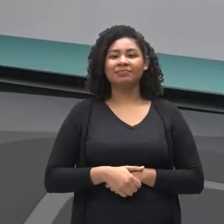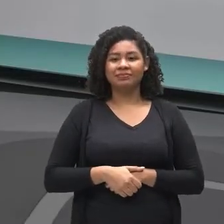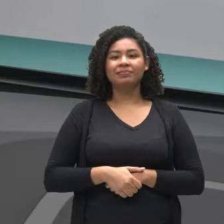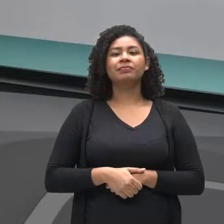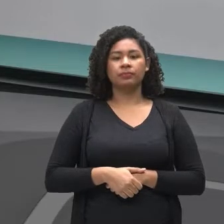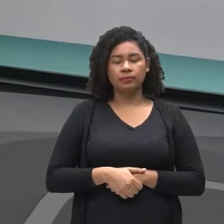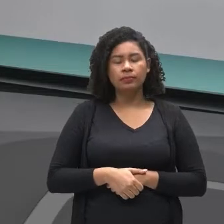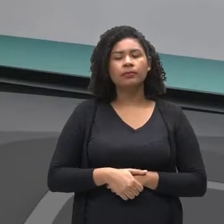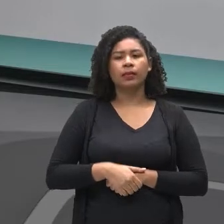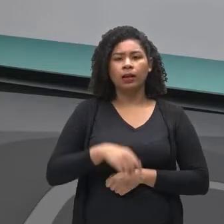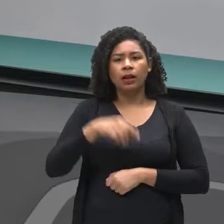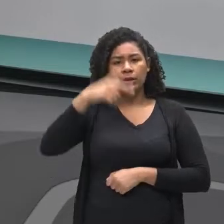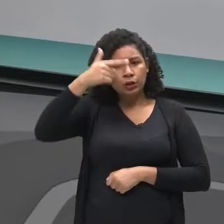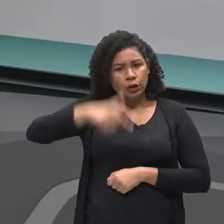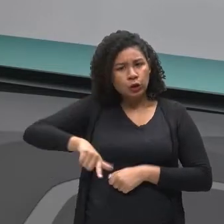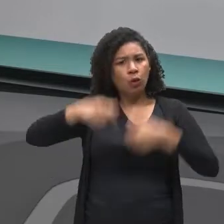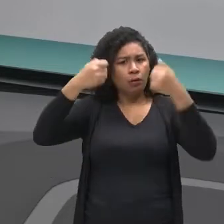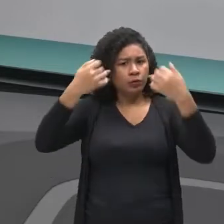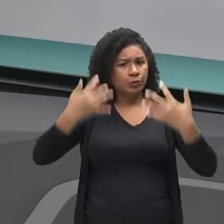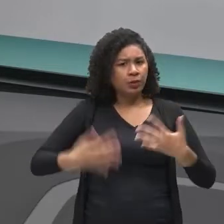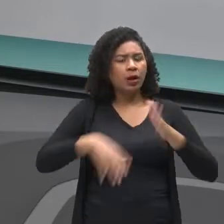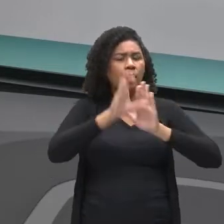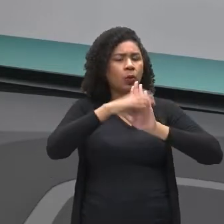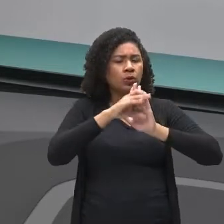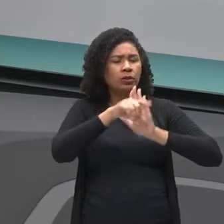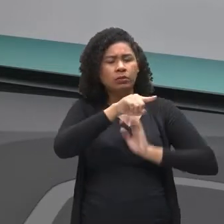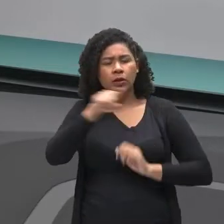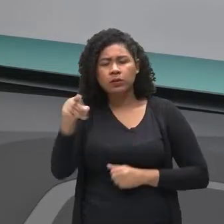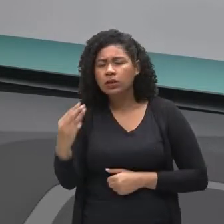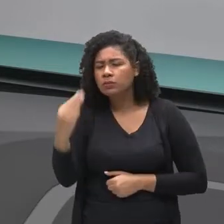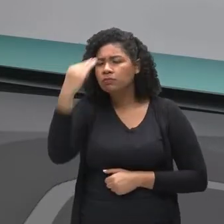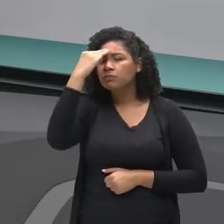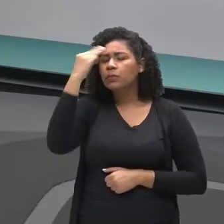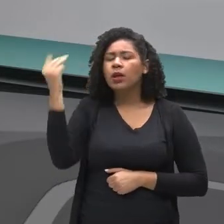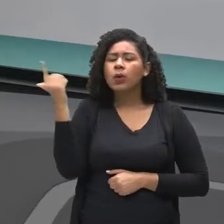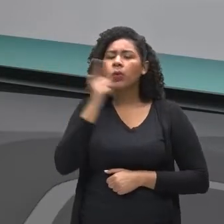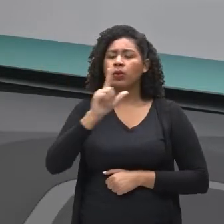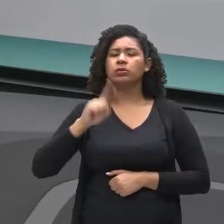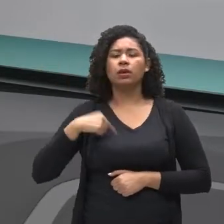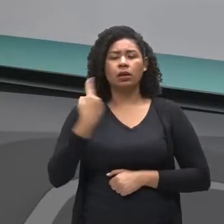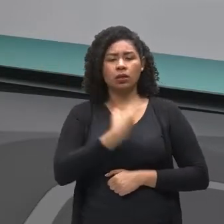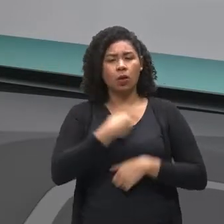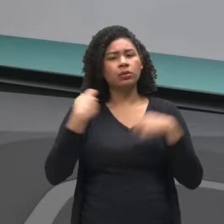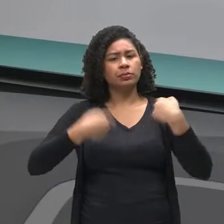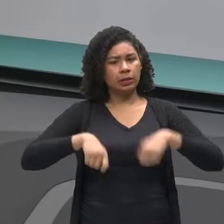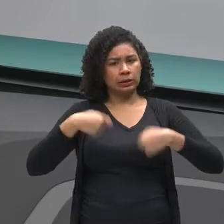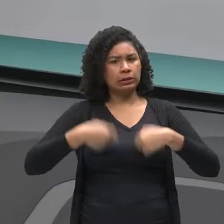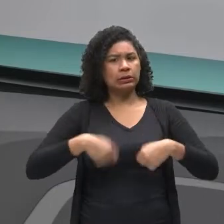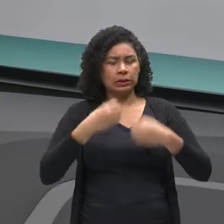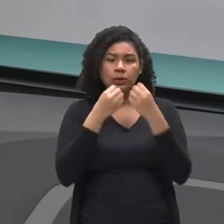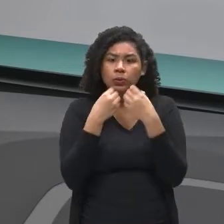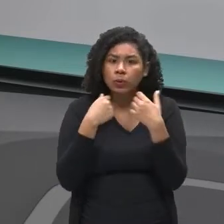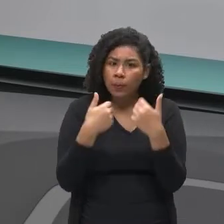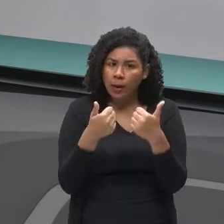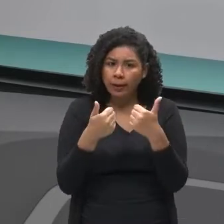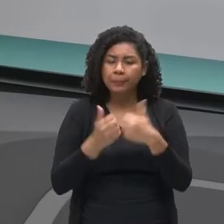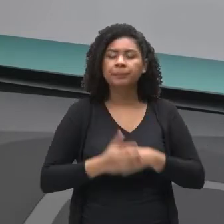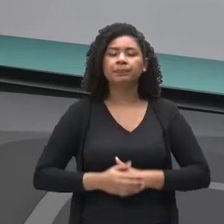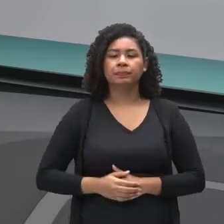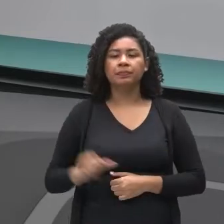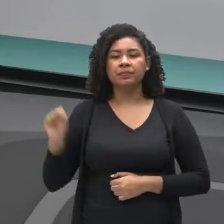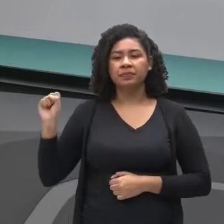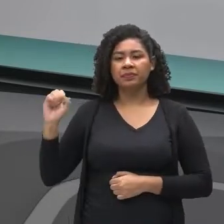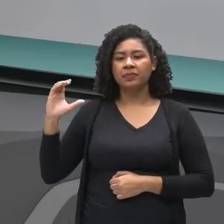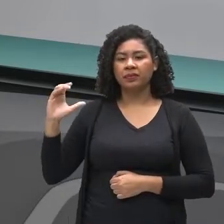esse conceito para a gente memorizar porque a gente precisa, ok? Então, o scanning é isso,